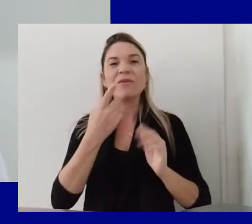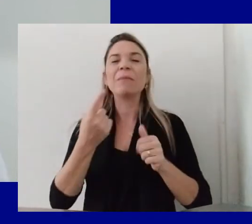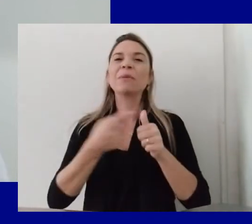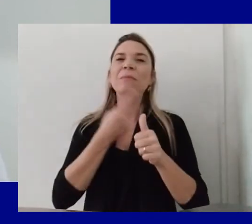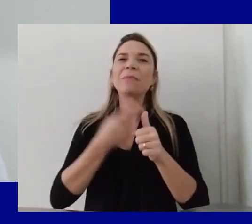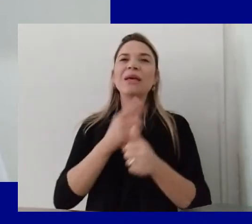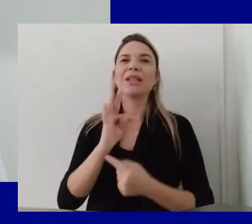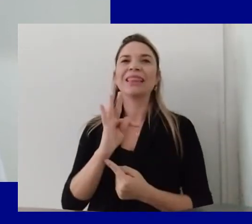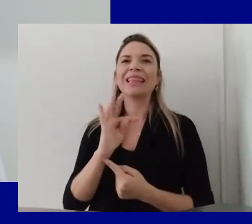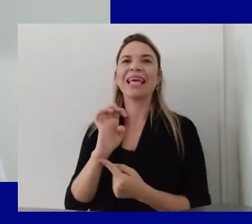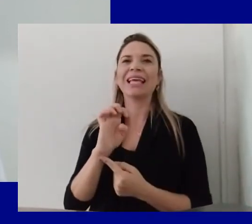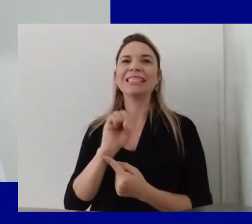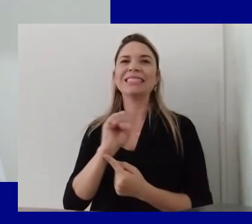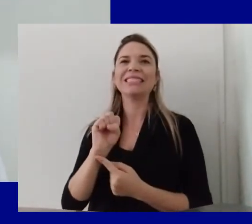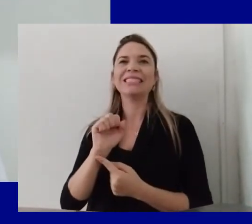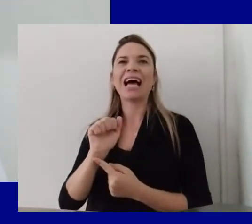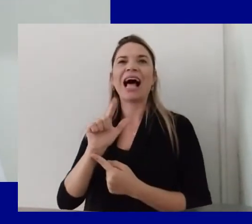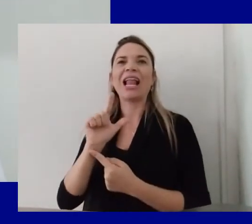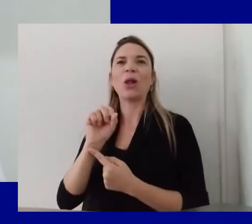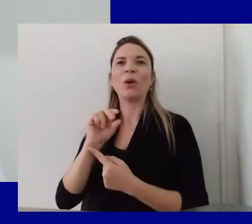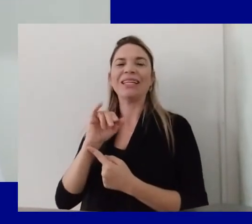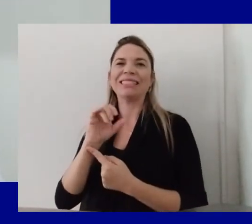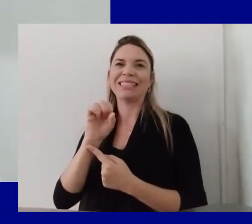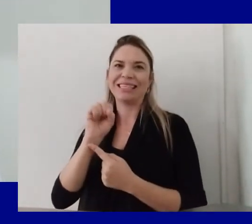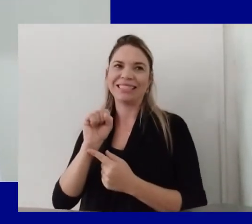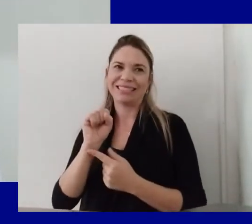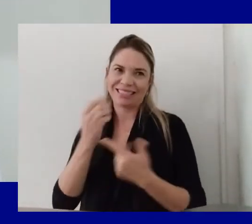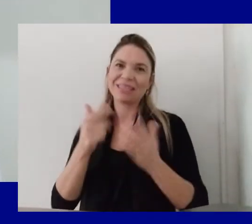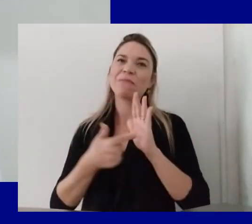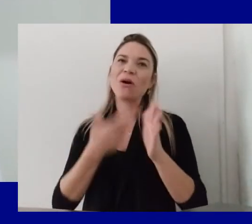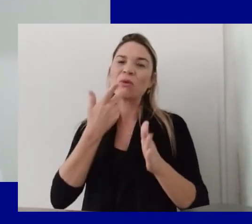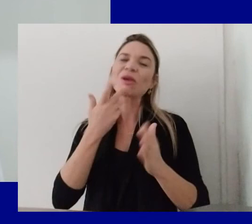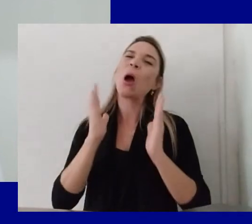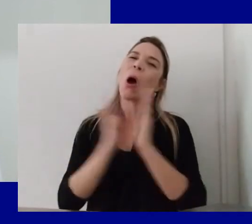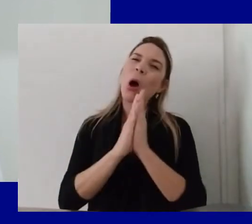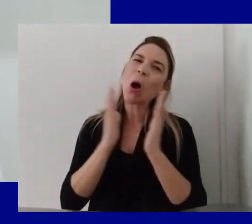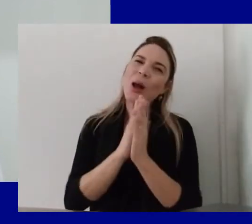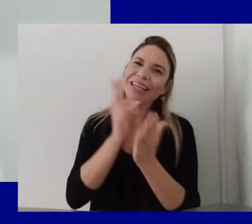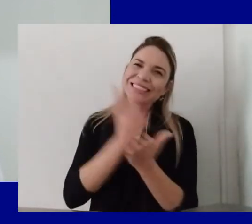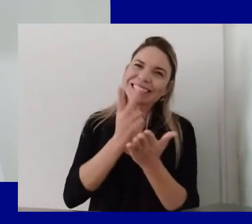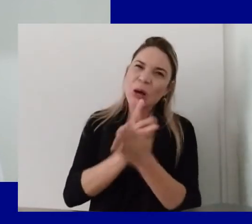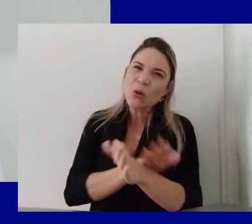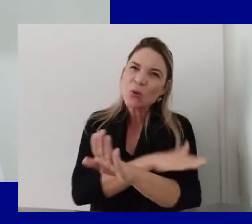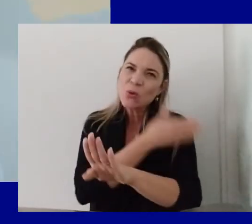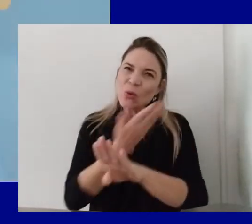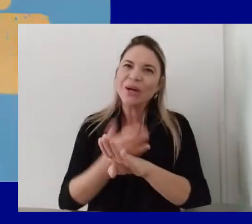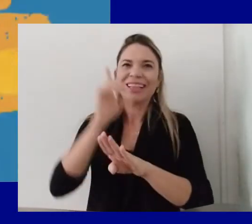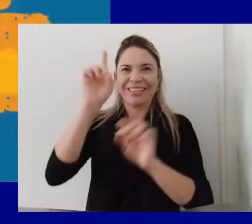Tessalonicenses 5,17: orai sem cessar. Deus abençoe a sua vida.